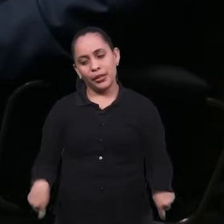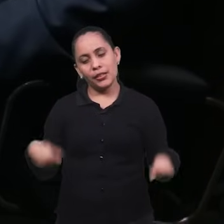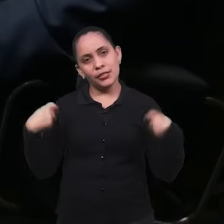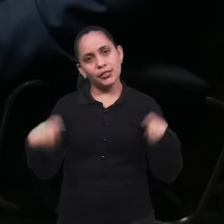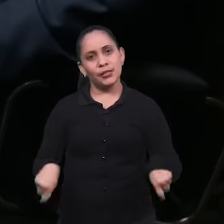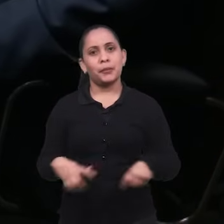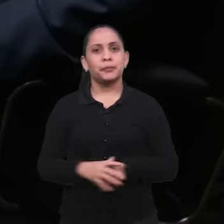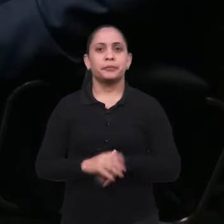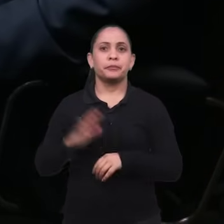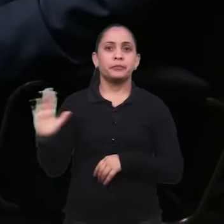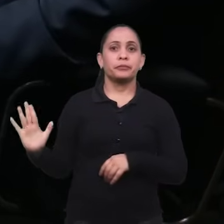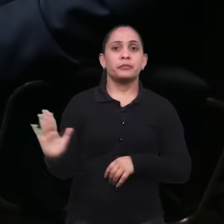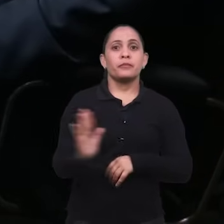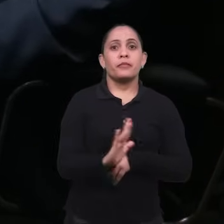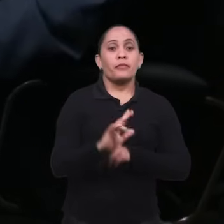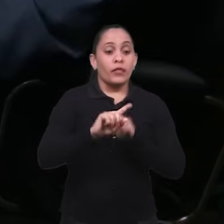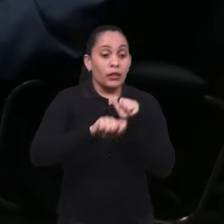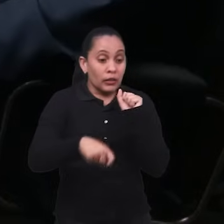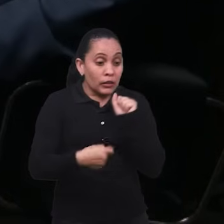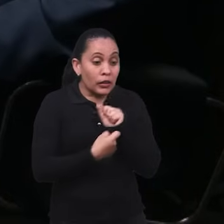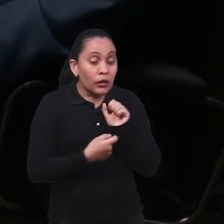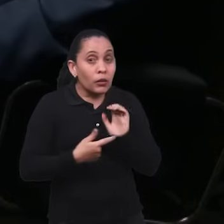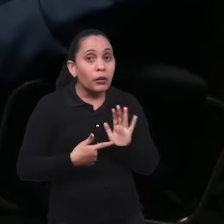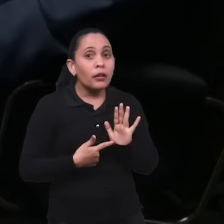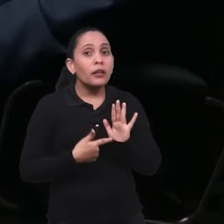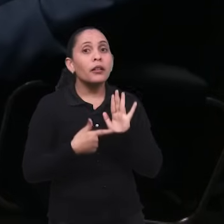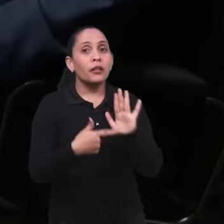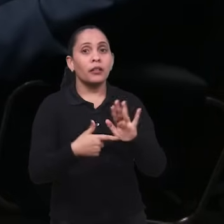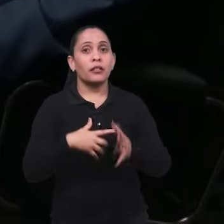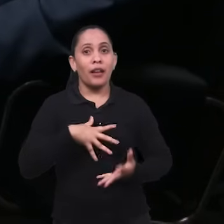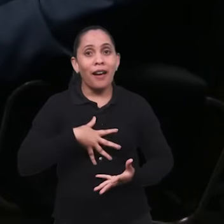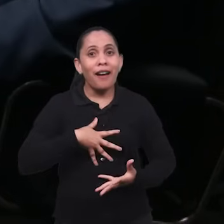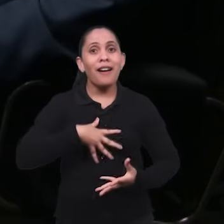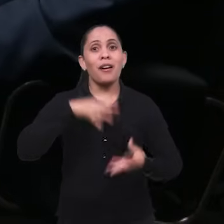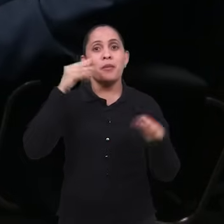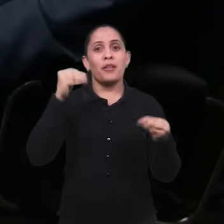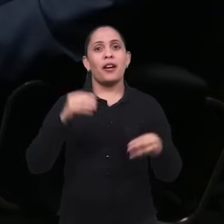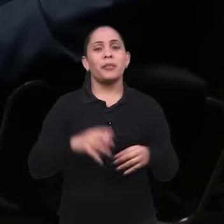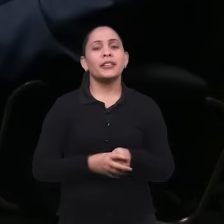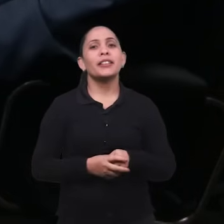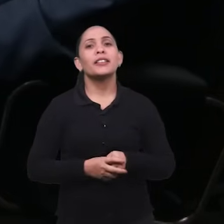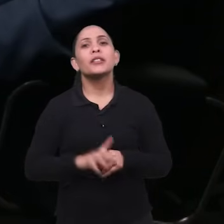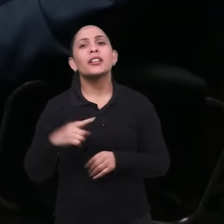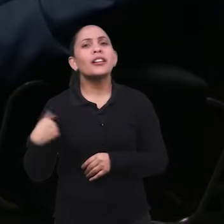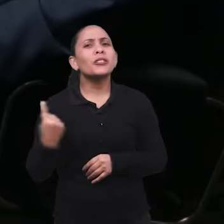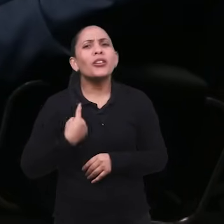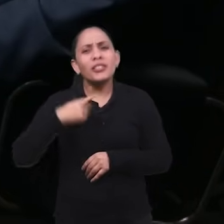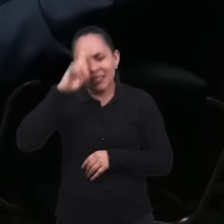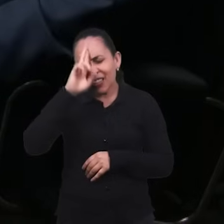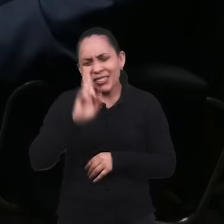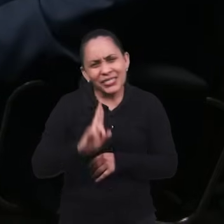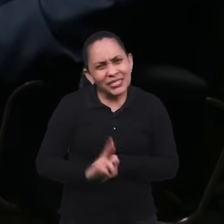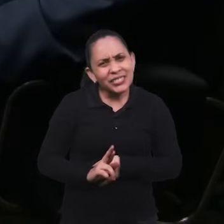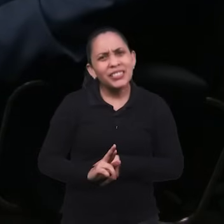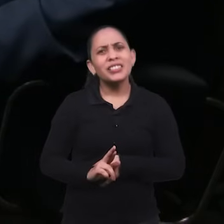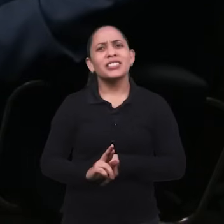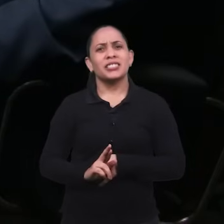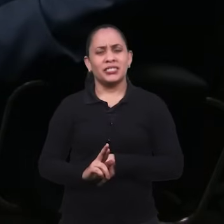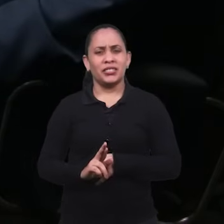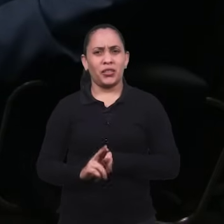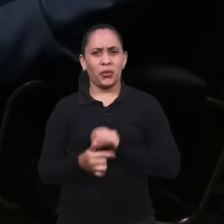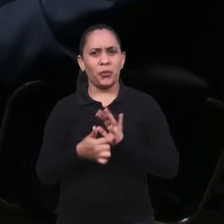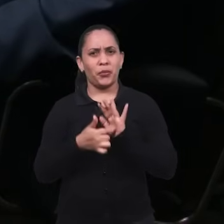nós precisamos. Porque o mistério fala da alma, fala a alma. Isso. Né? Aquilo que é nosso, da razão,